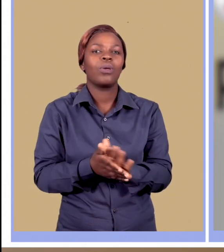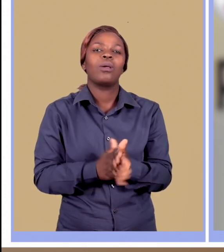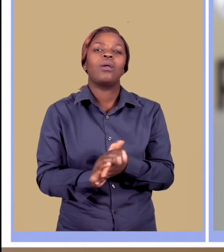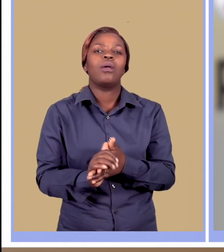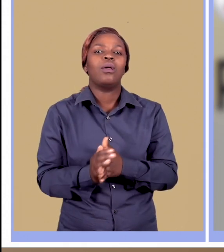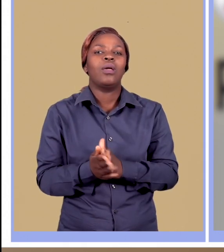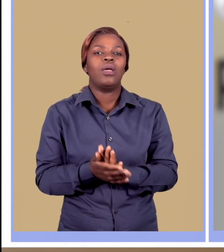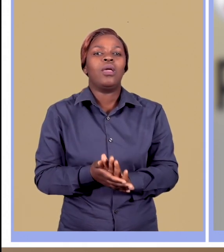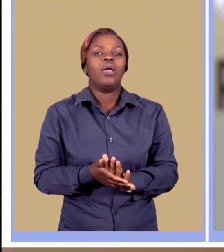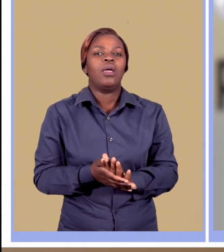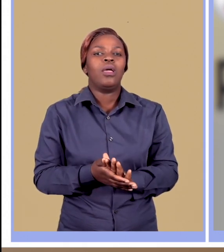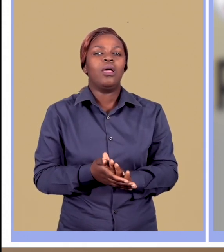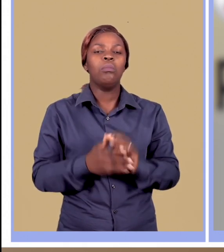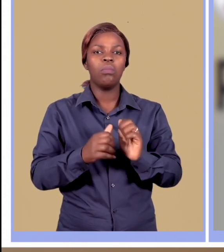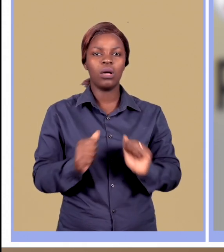não tem